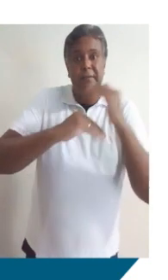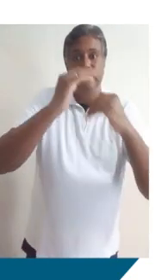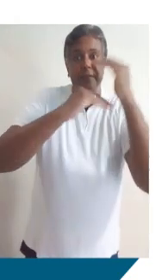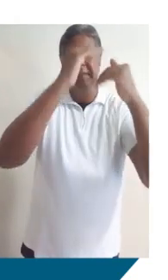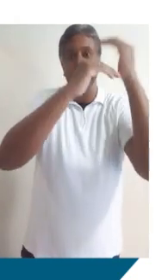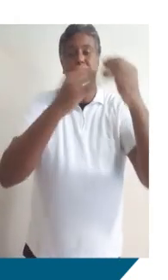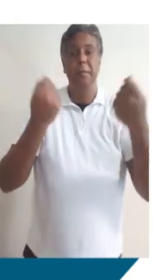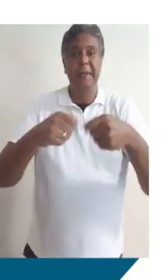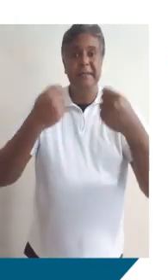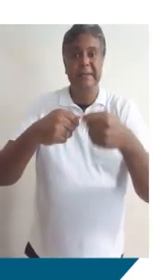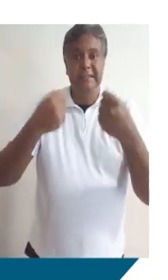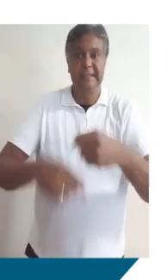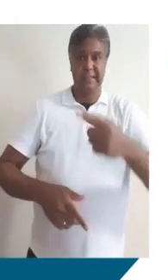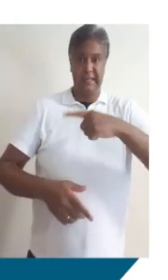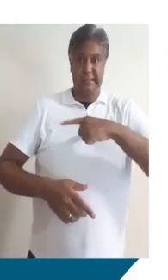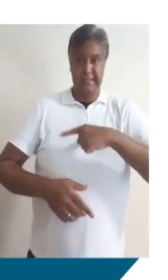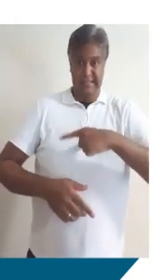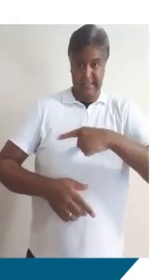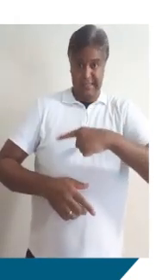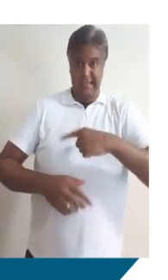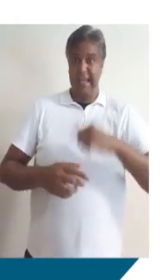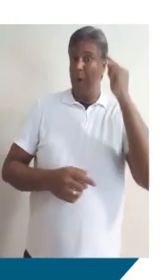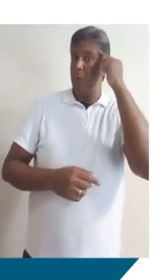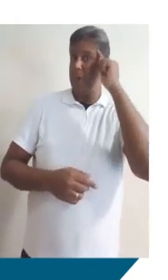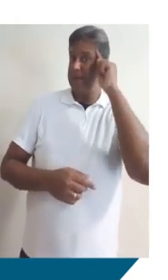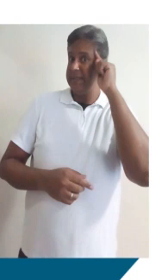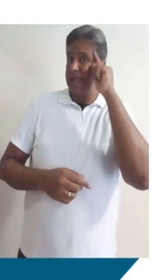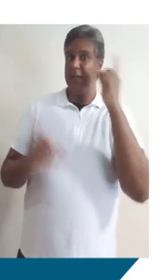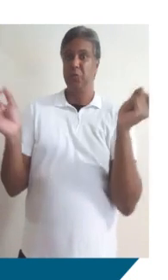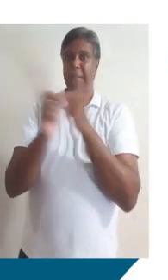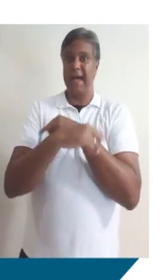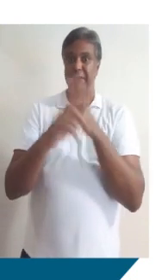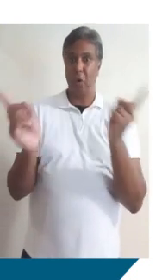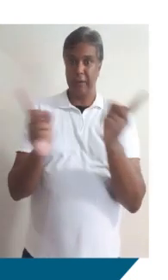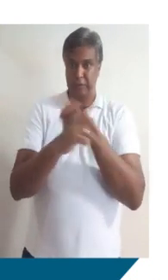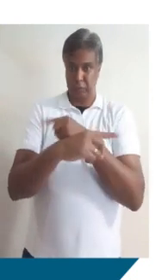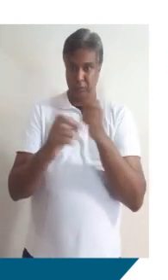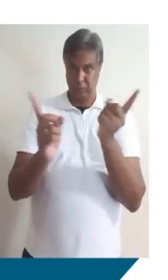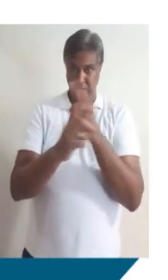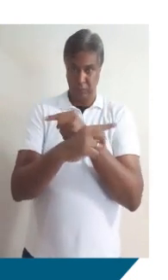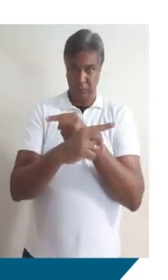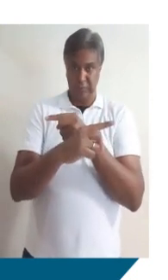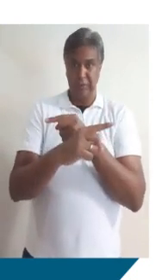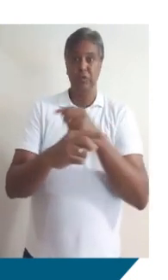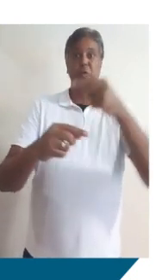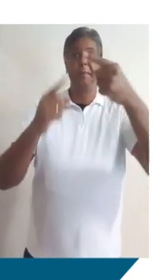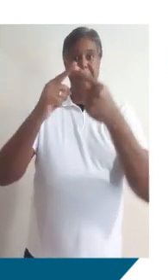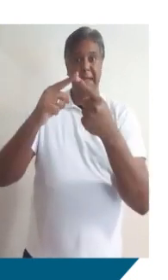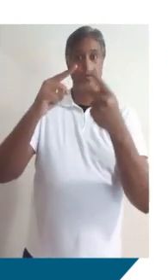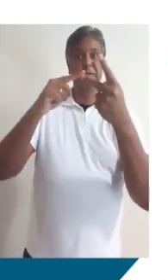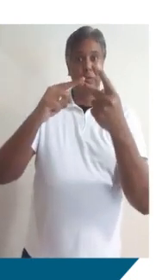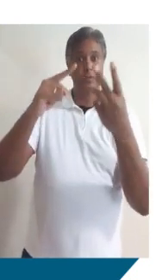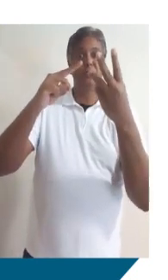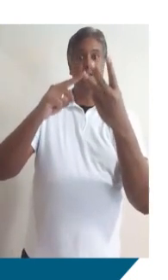Então, naturalmente, vamos desenvolver essa ideia do paradoxo tecnológico nos próximos 2 ou 3 parágrafos. Vamos lá.